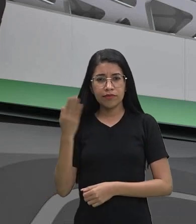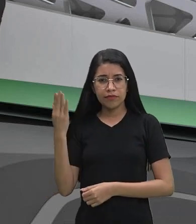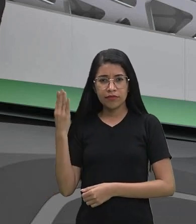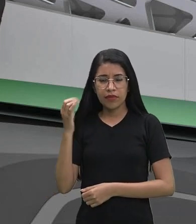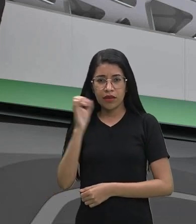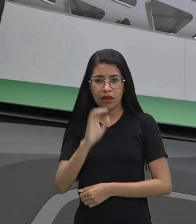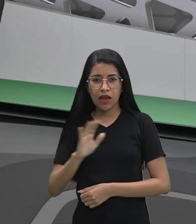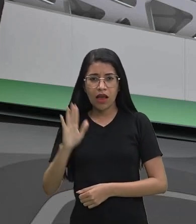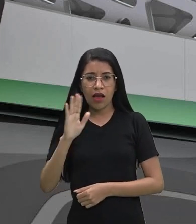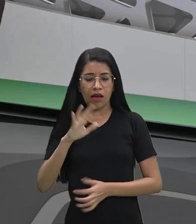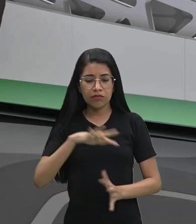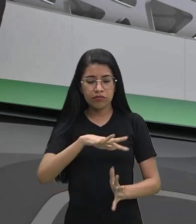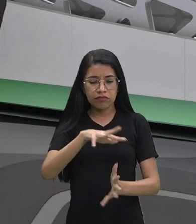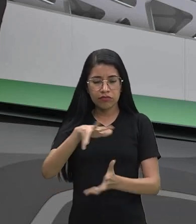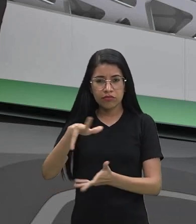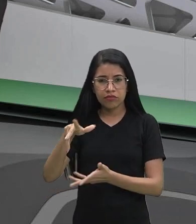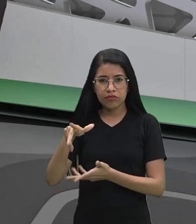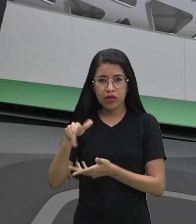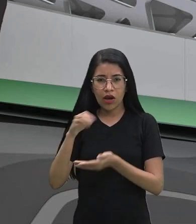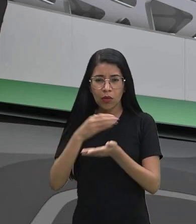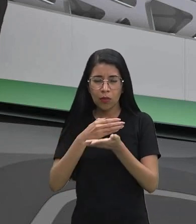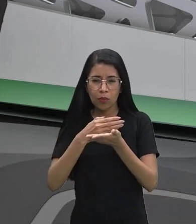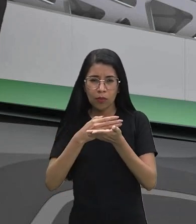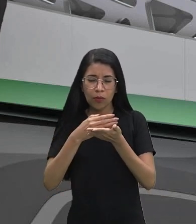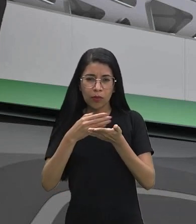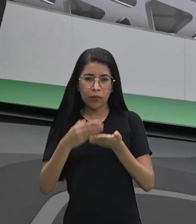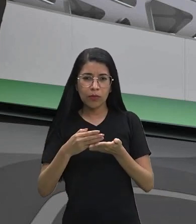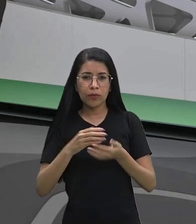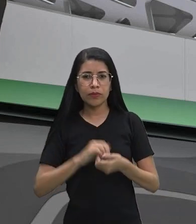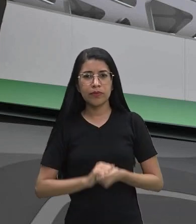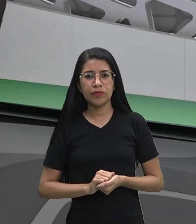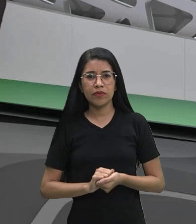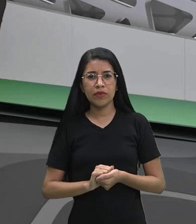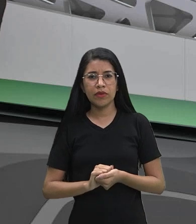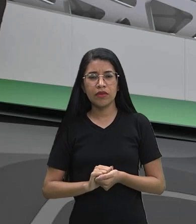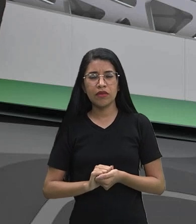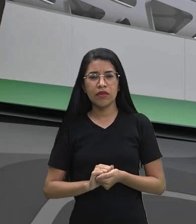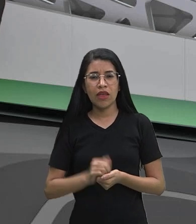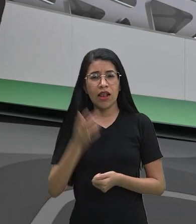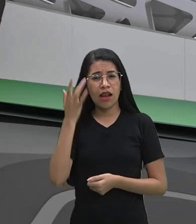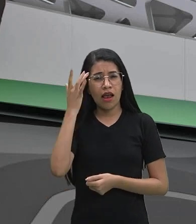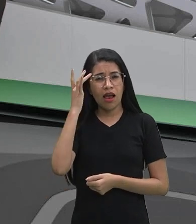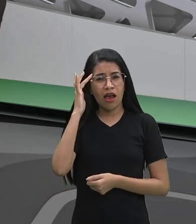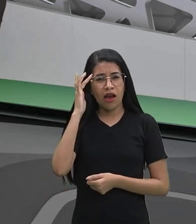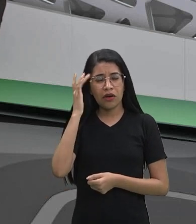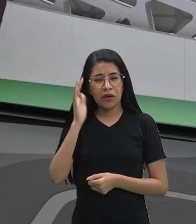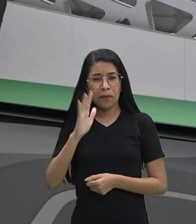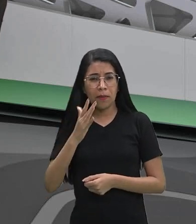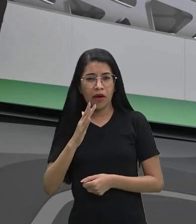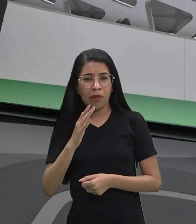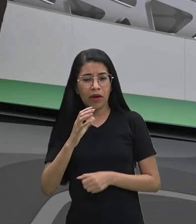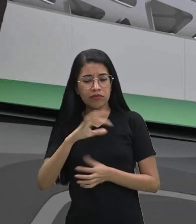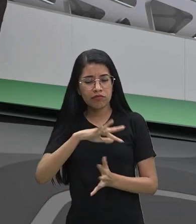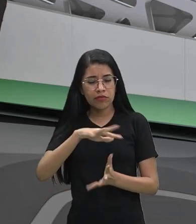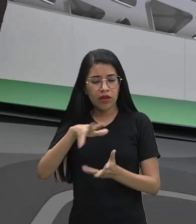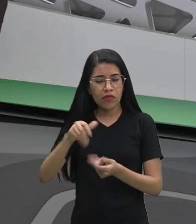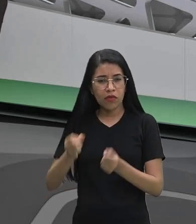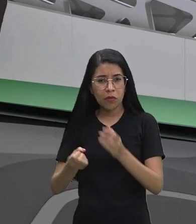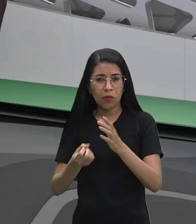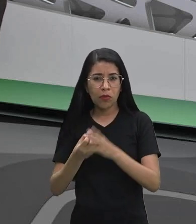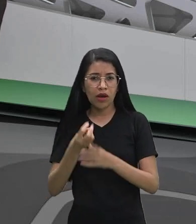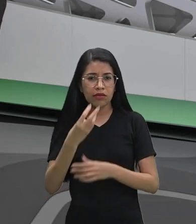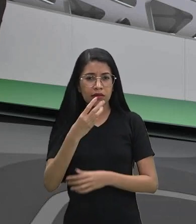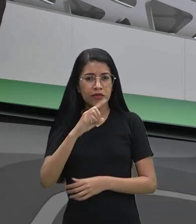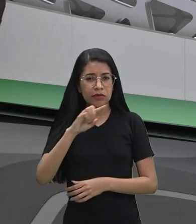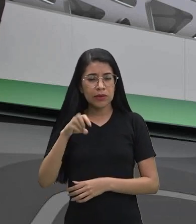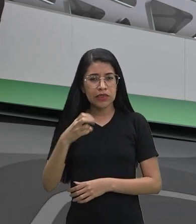Terra primitiva, tá bom? Estima-se que a Terra tenha surgido há 3,5 bilhões